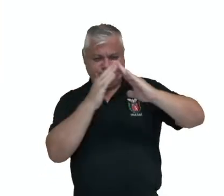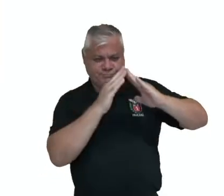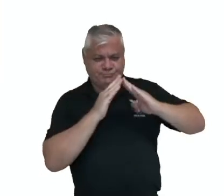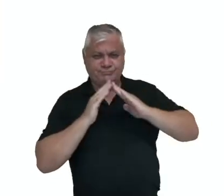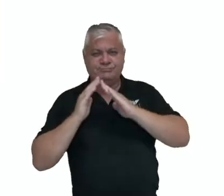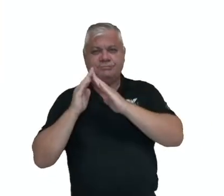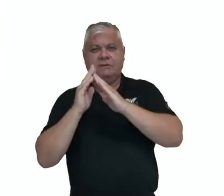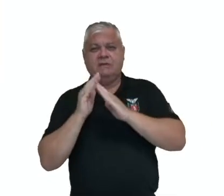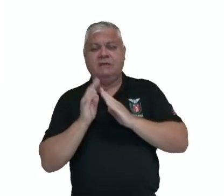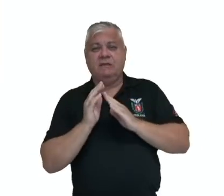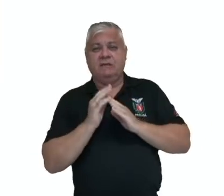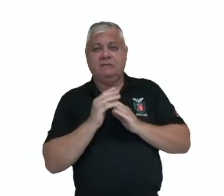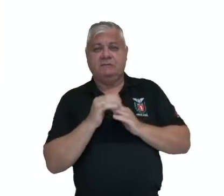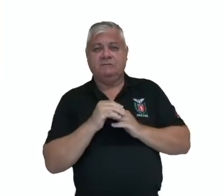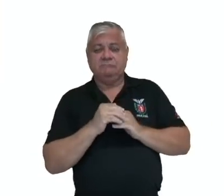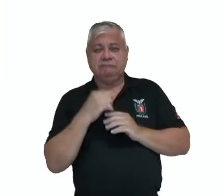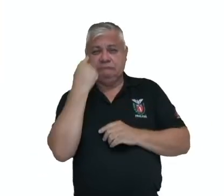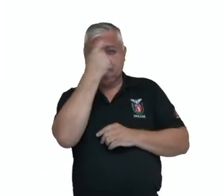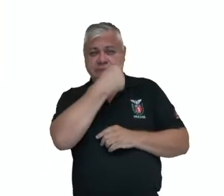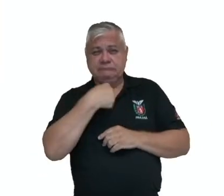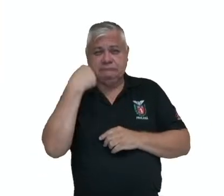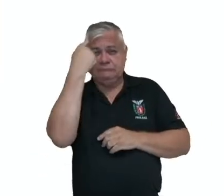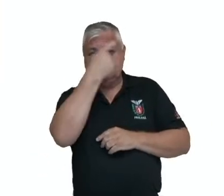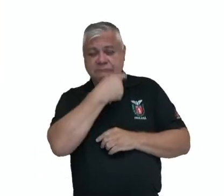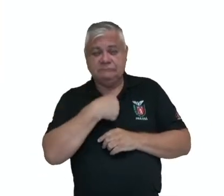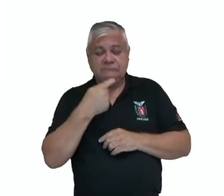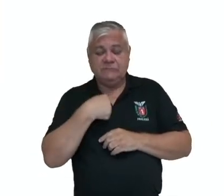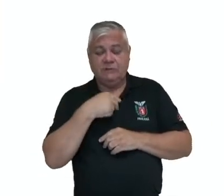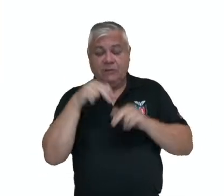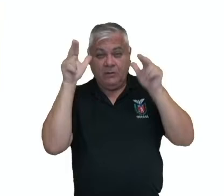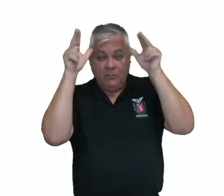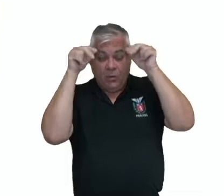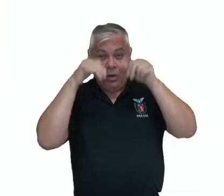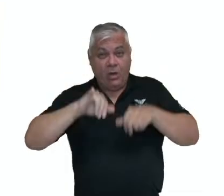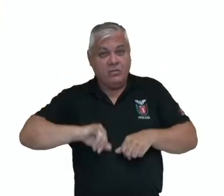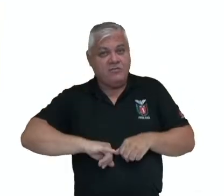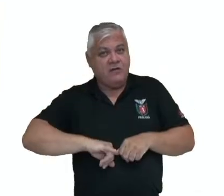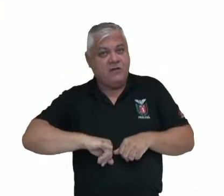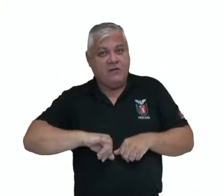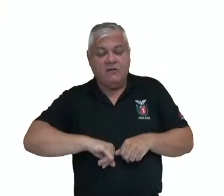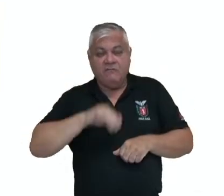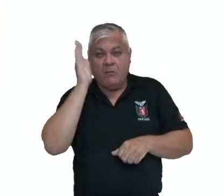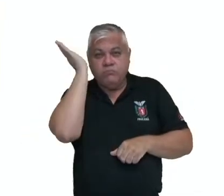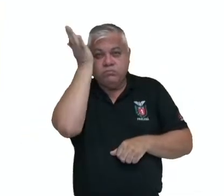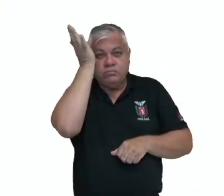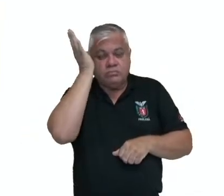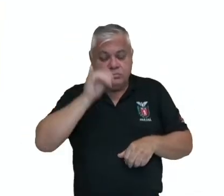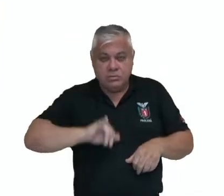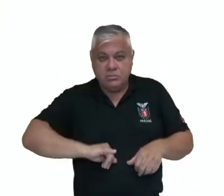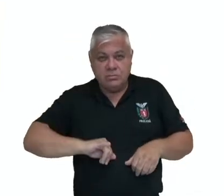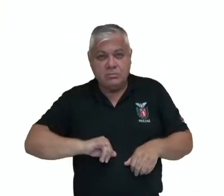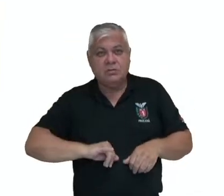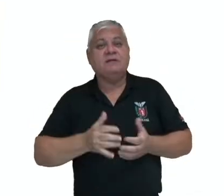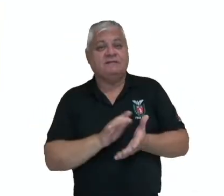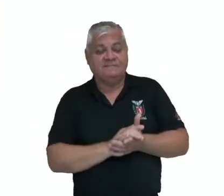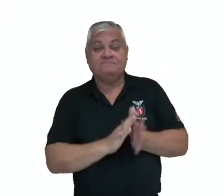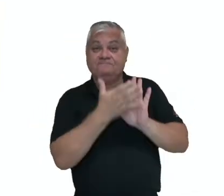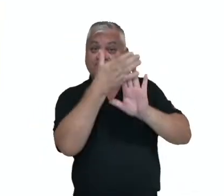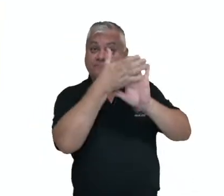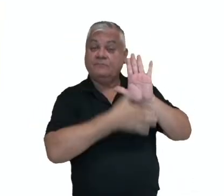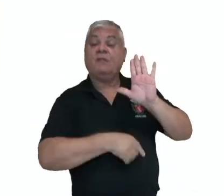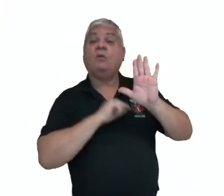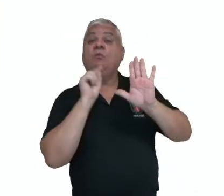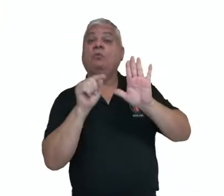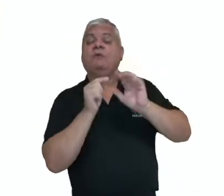carinha do burro, o burro parece que está sofrendo, né? A imagem é a capa de um poema de cordel. Observando